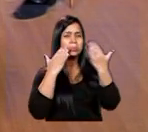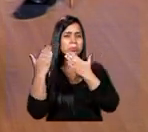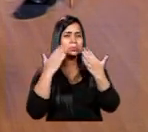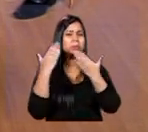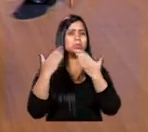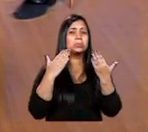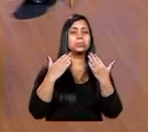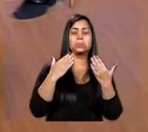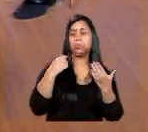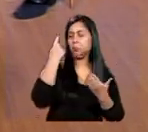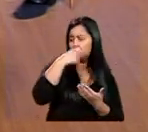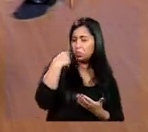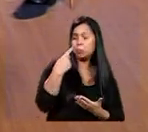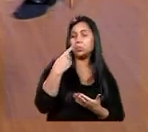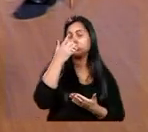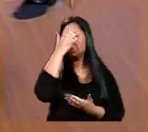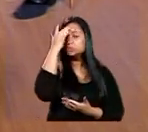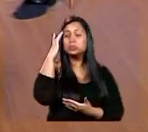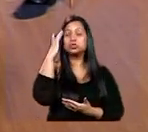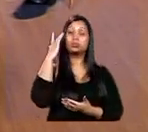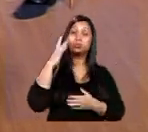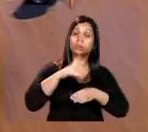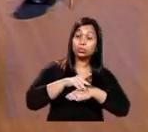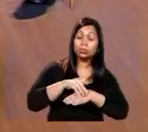trabalho horas do paciente, horas do